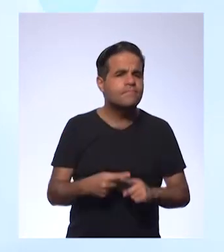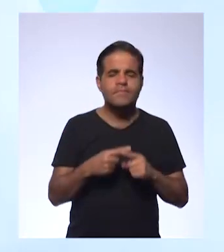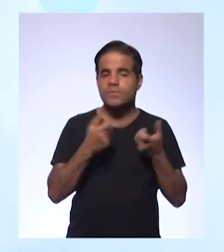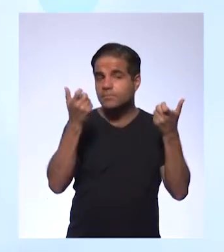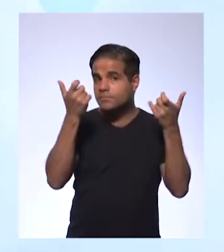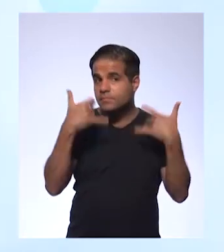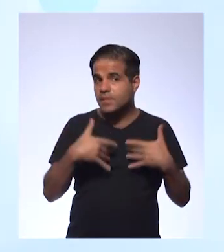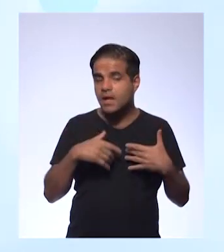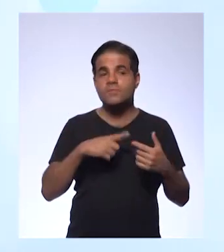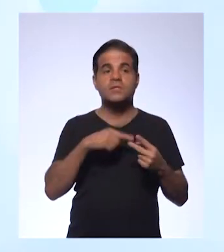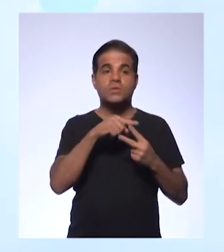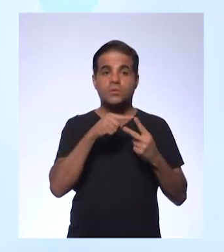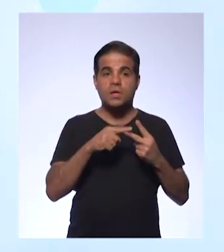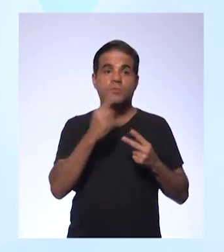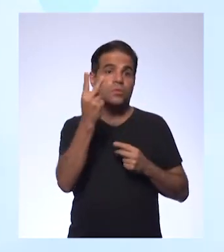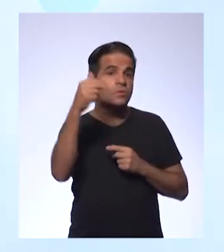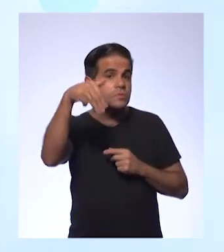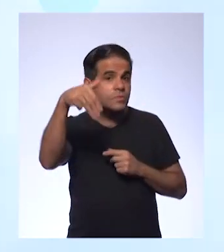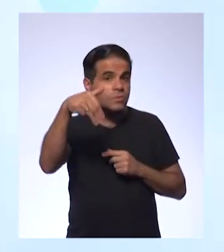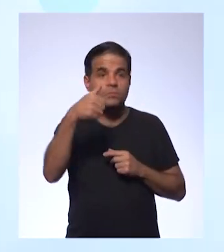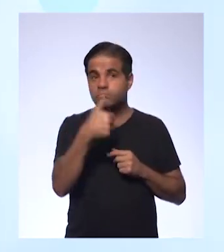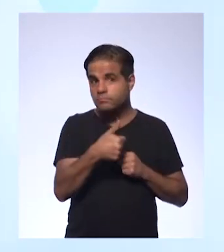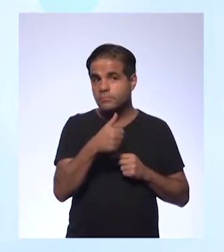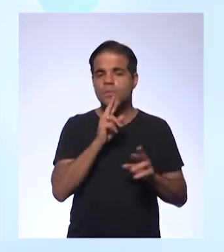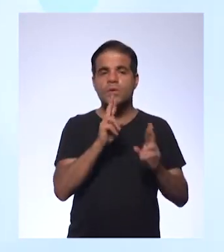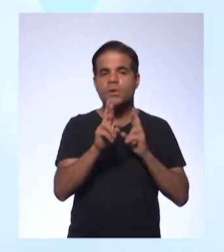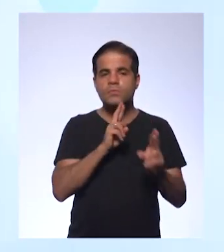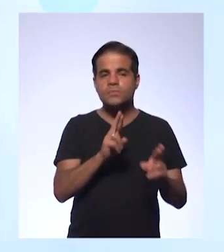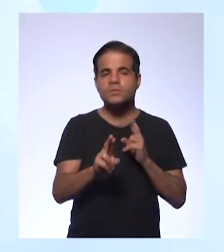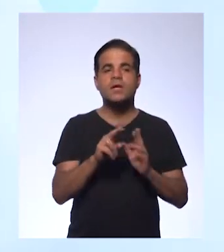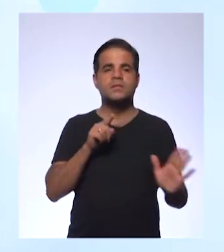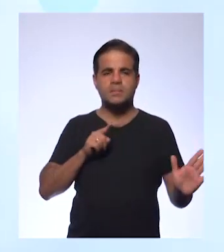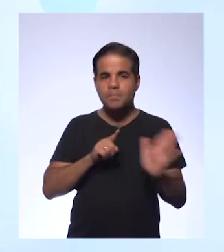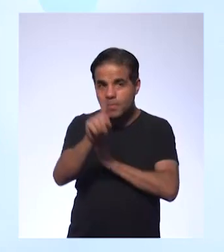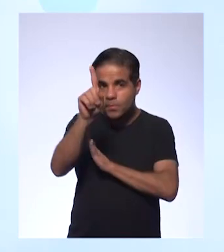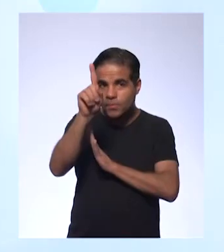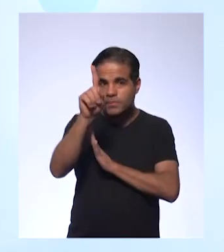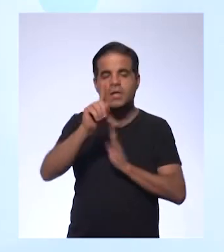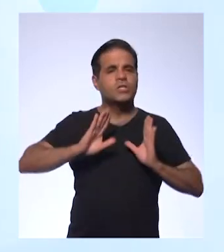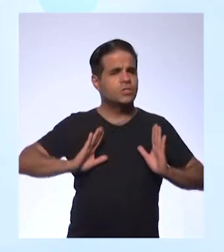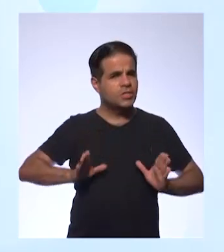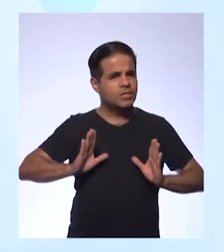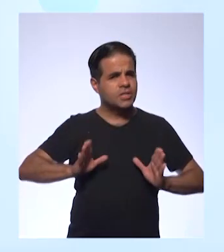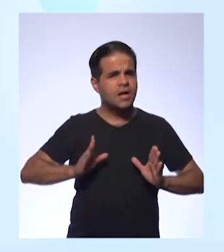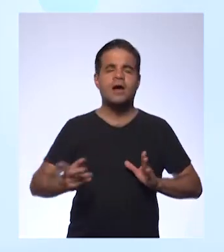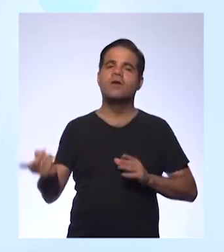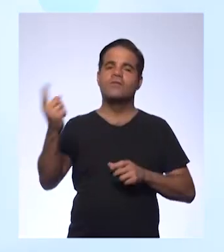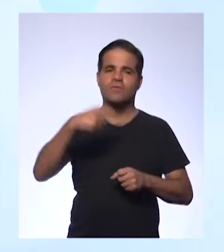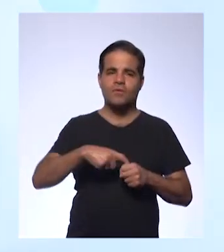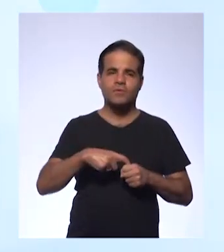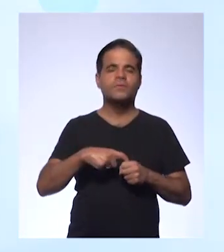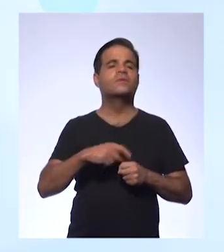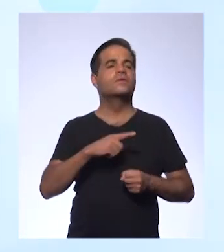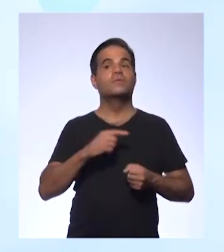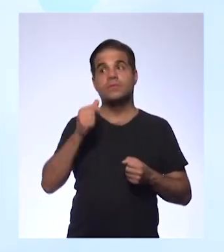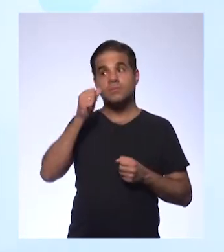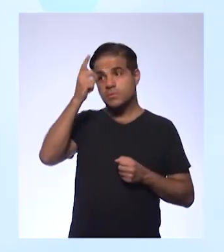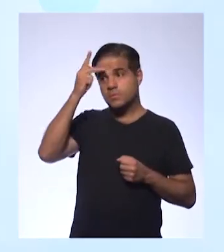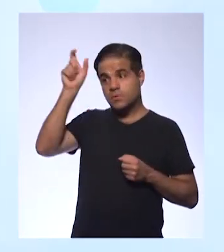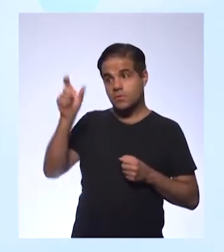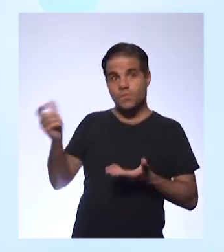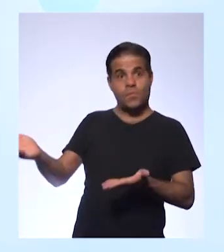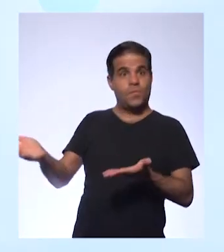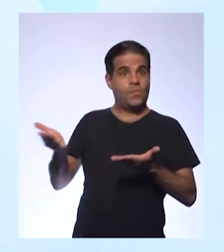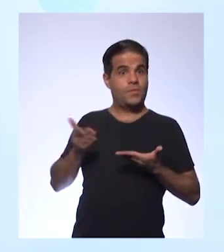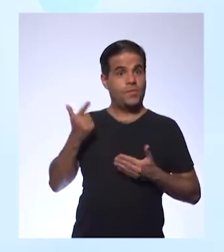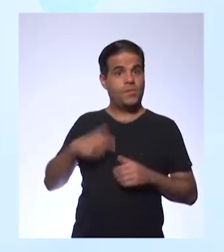Então, você terá 2 minutinhos para responder essa pergunta. E, já, nós teremos uma convidada. Hoje, nós temos